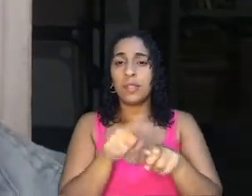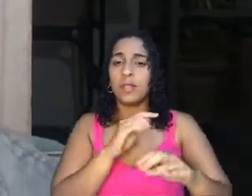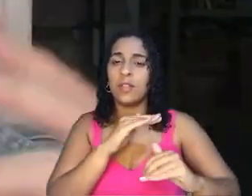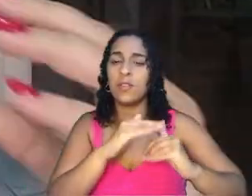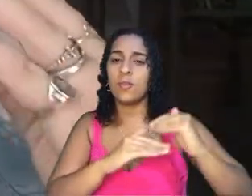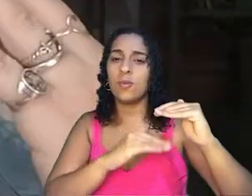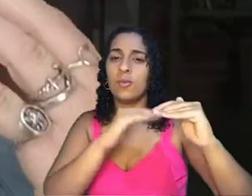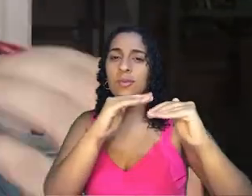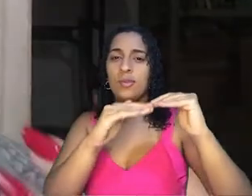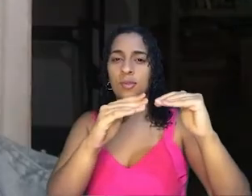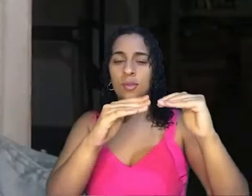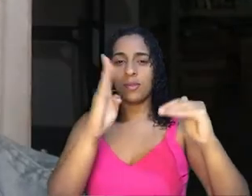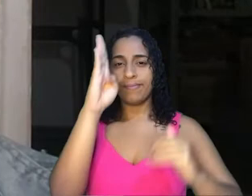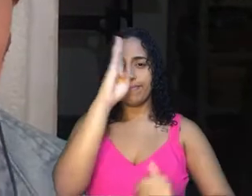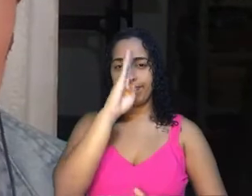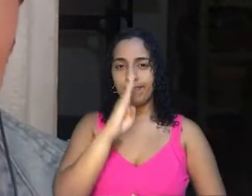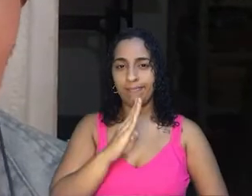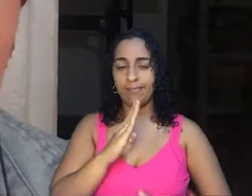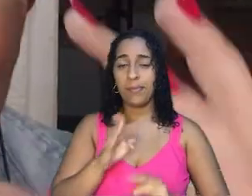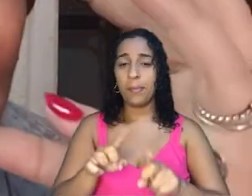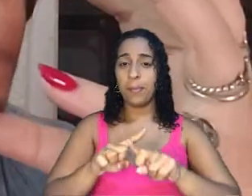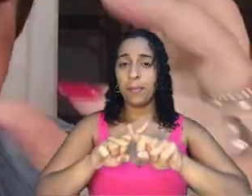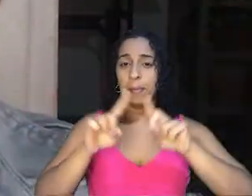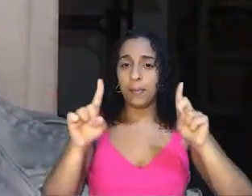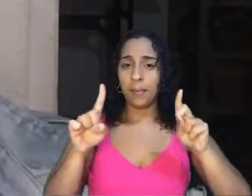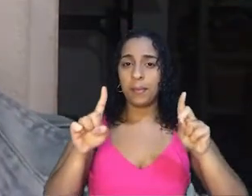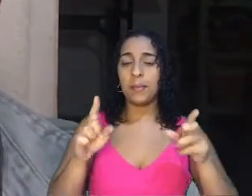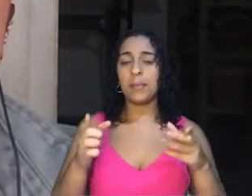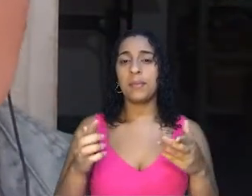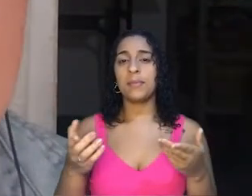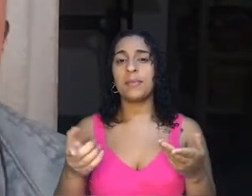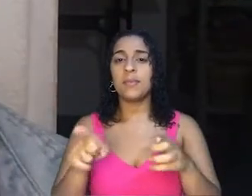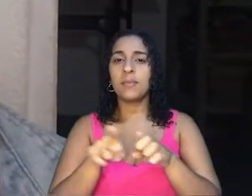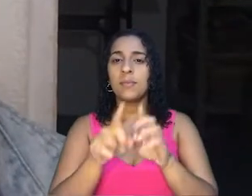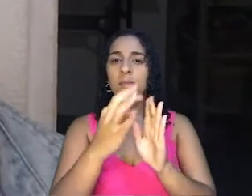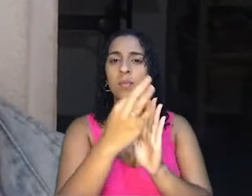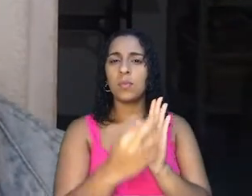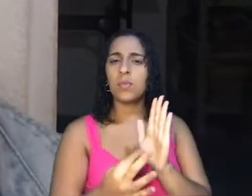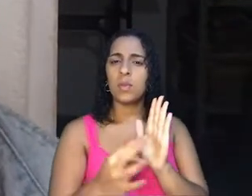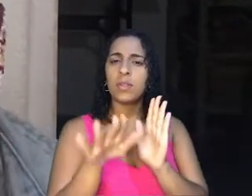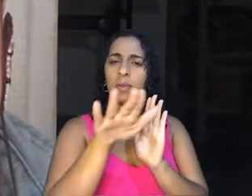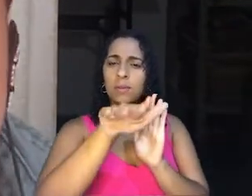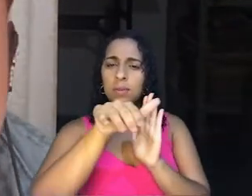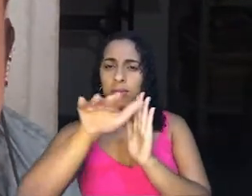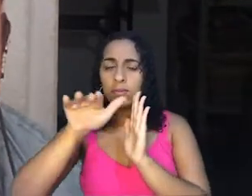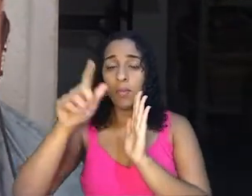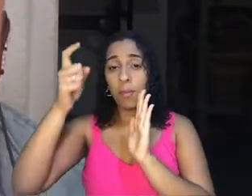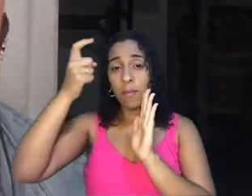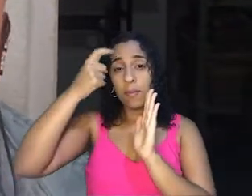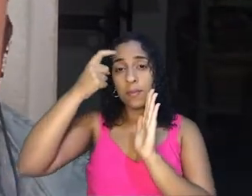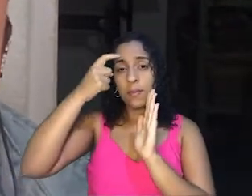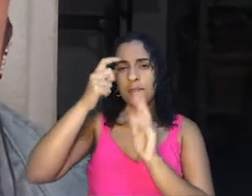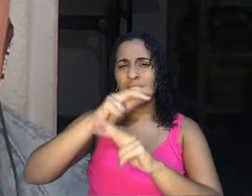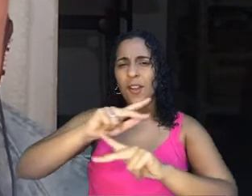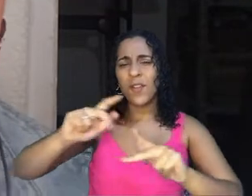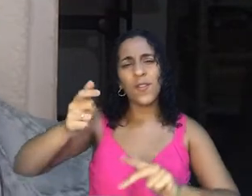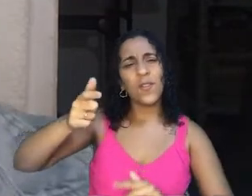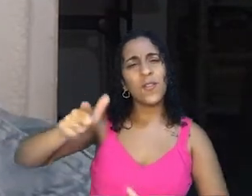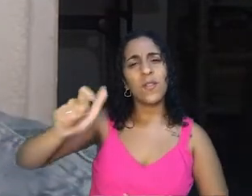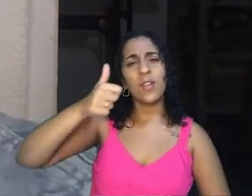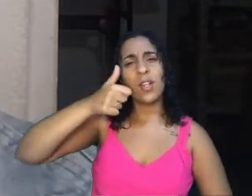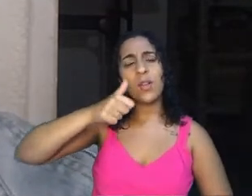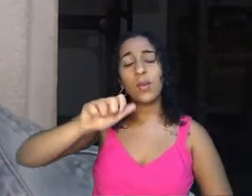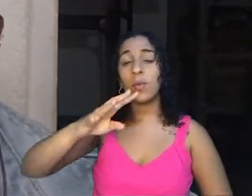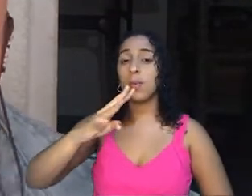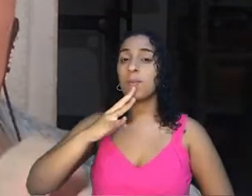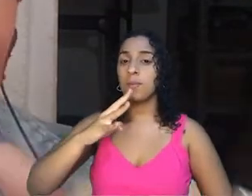convida a pensar em tantas outras mulheres conhecidas e é esse gancho né já pensando que a história das mulheres